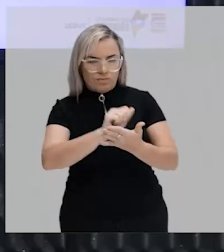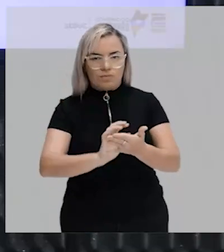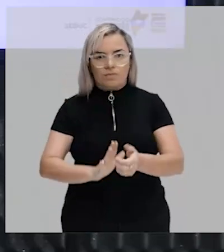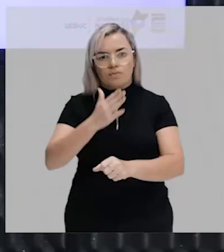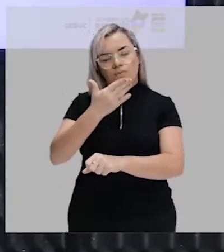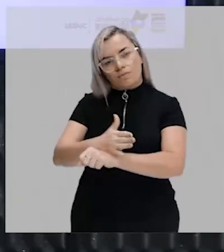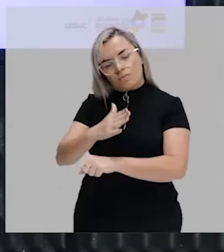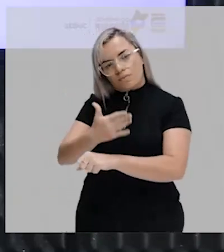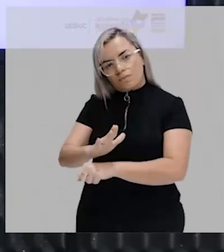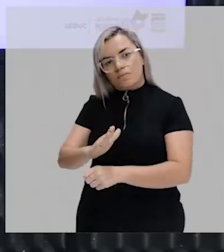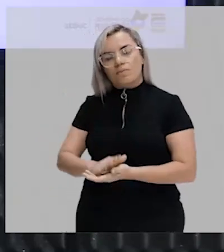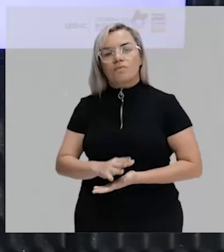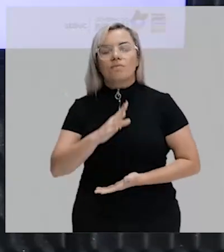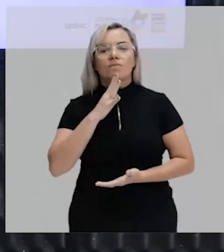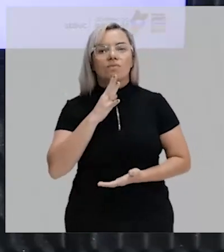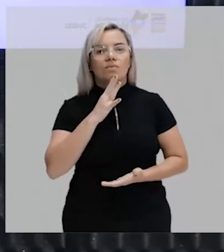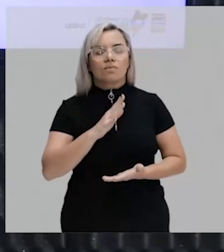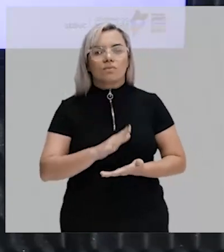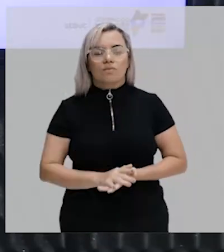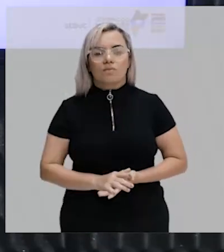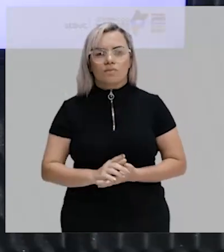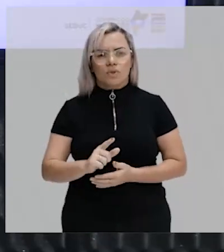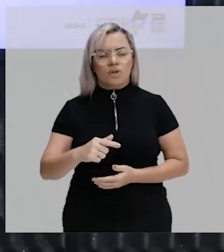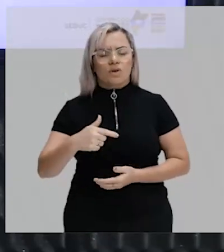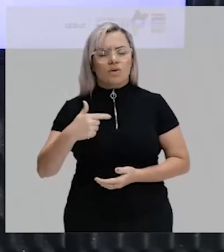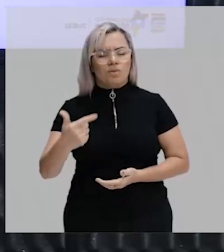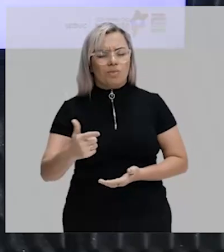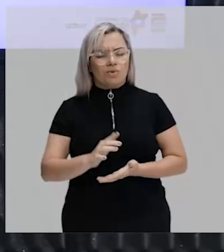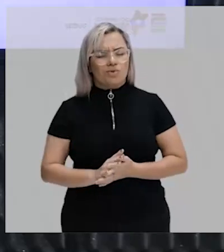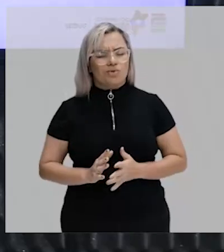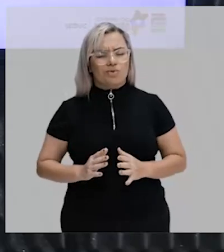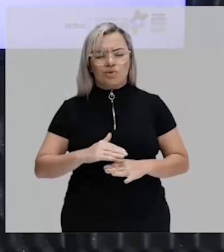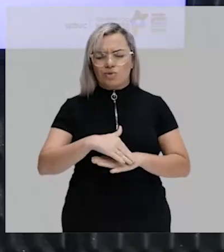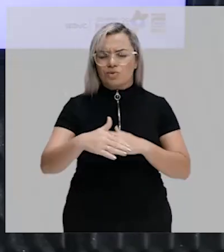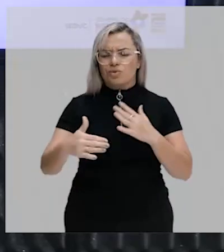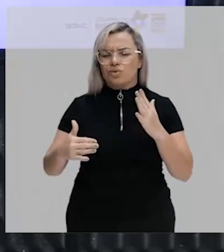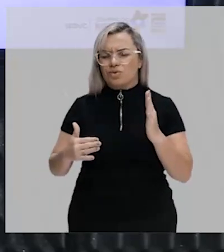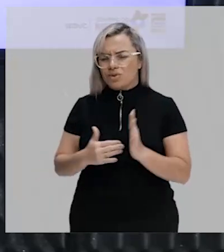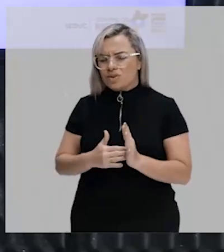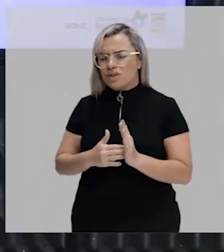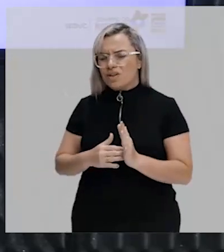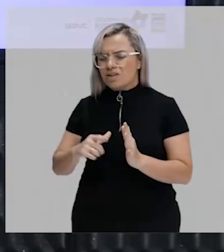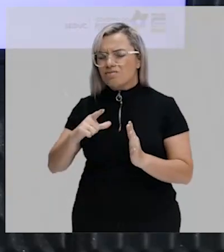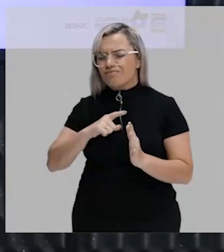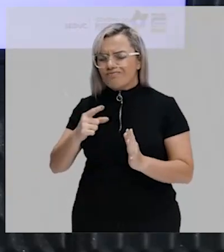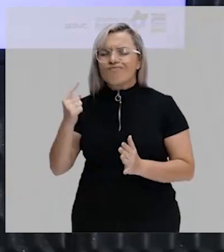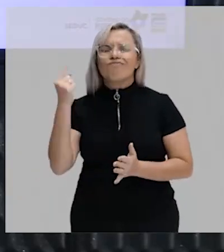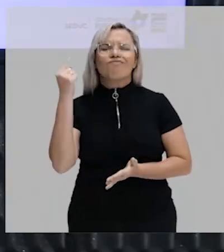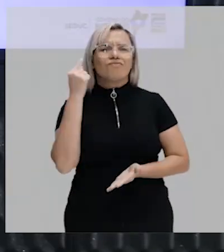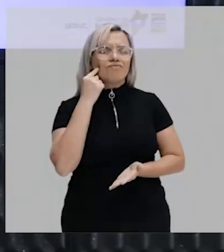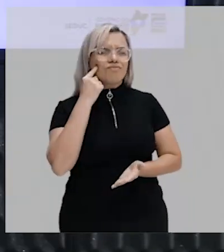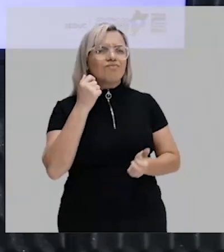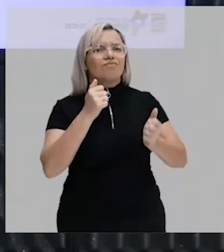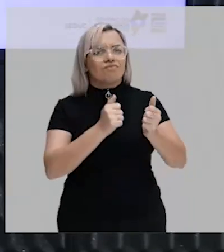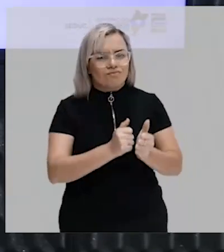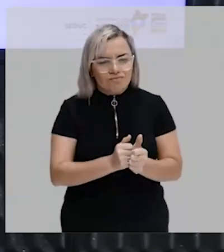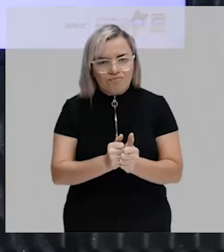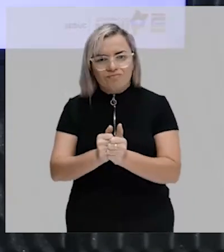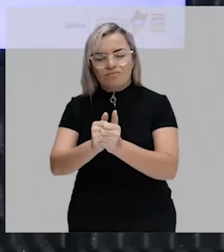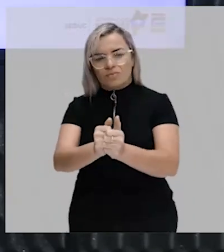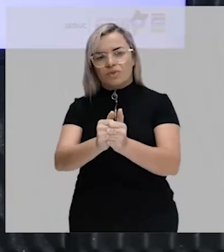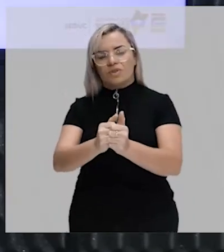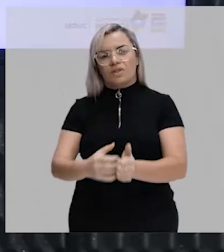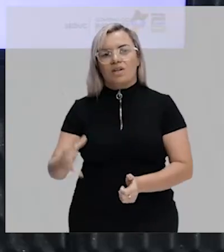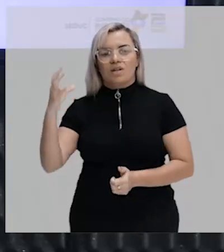E se depois de tudo isso você ainda tiver dúvidas, acompanhe, sintonize na Rádio